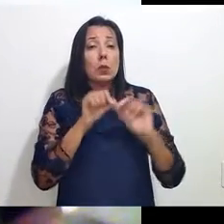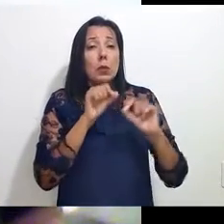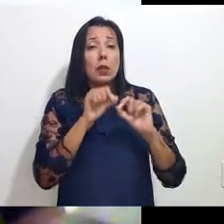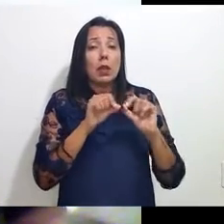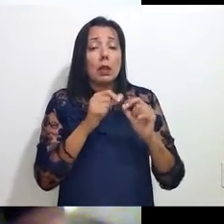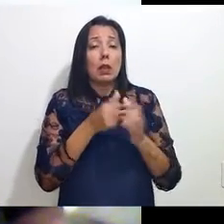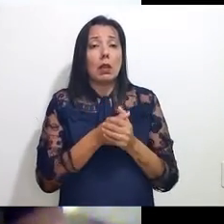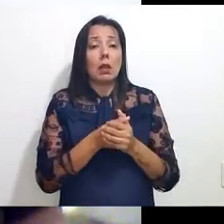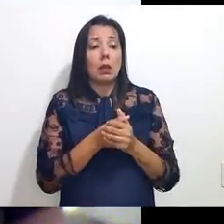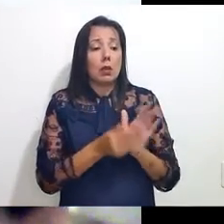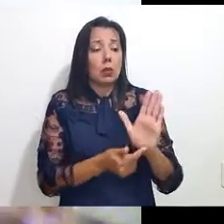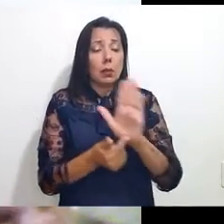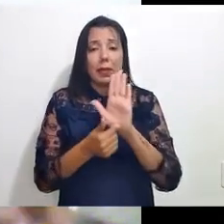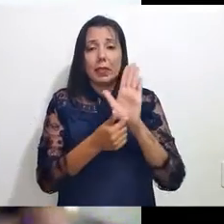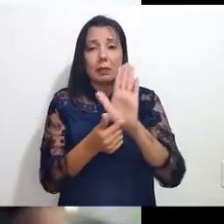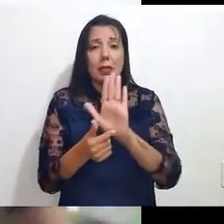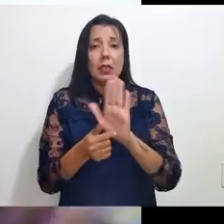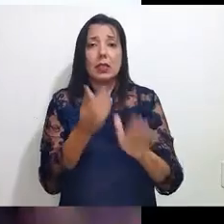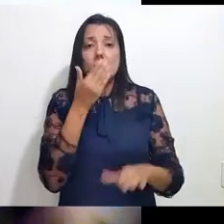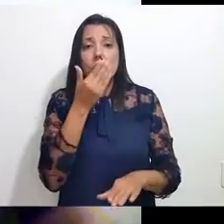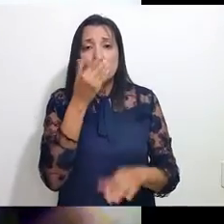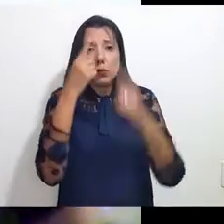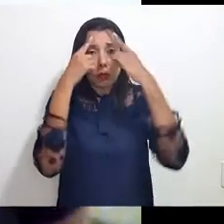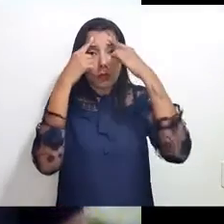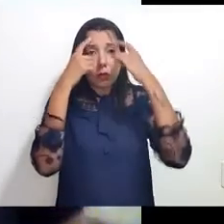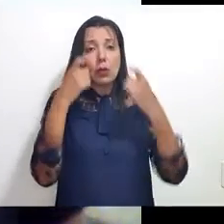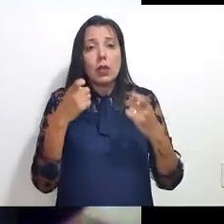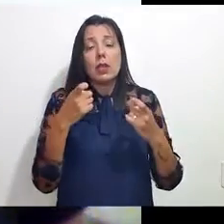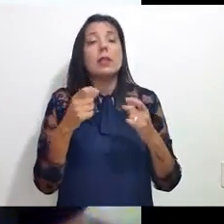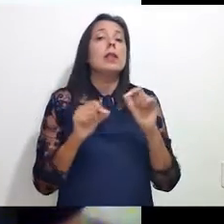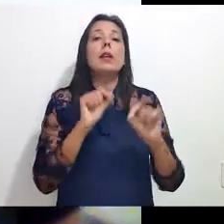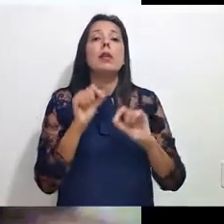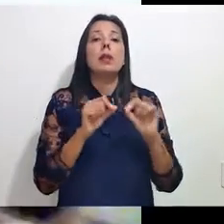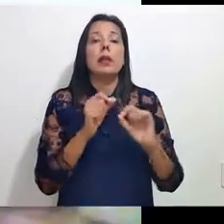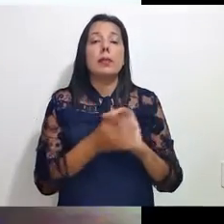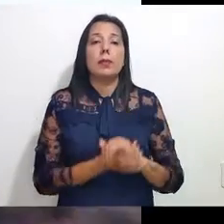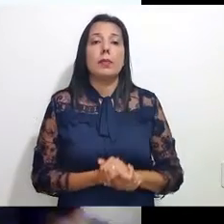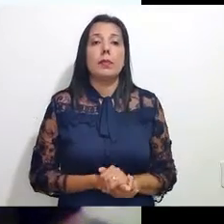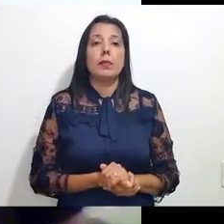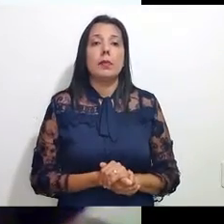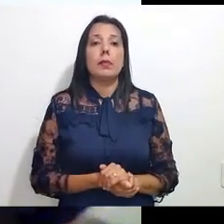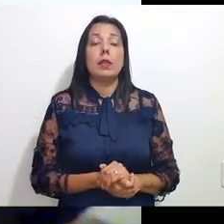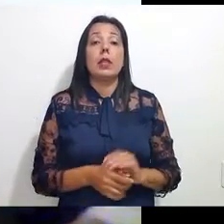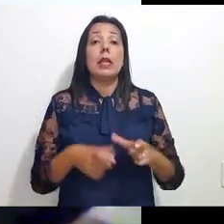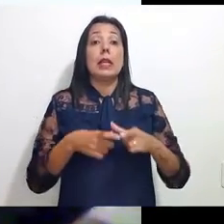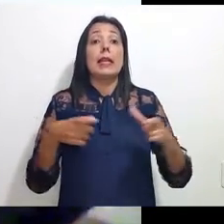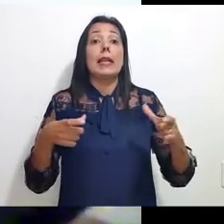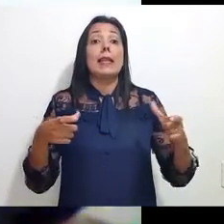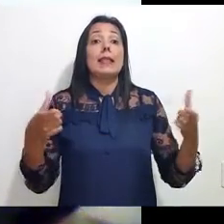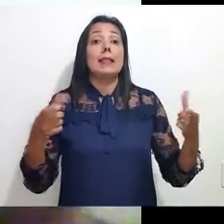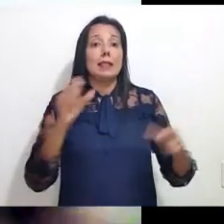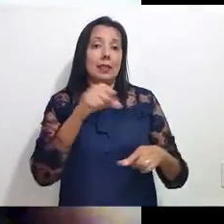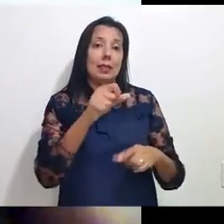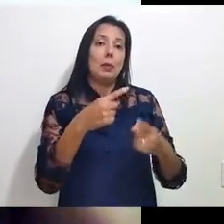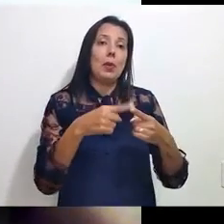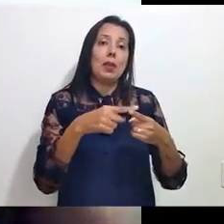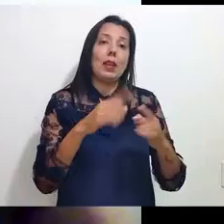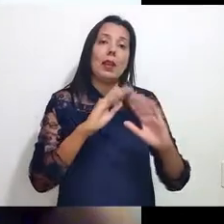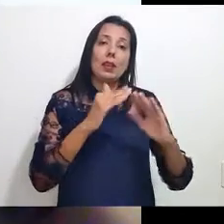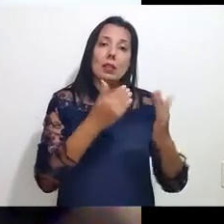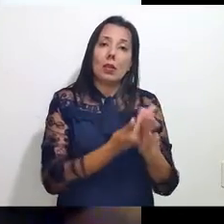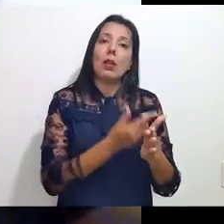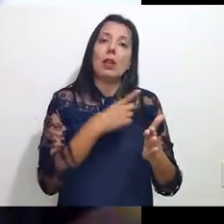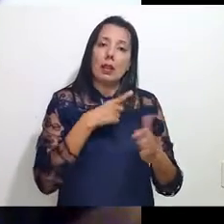o governo precisa desenvolver políticas para a dignidade da criança e da adolescência,